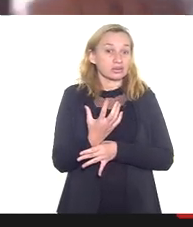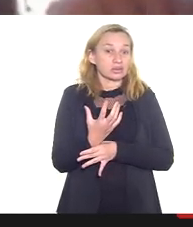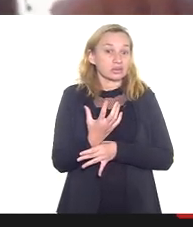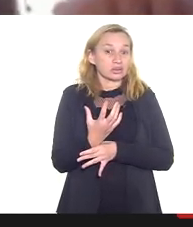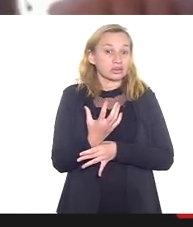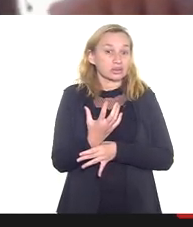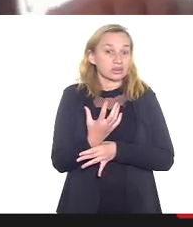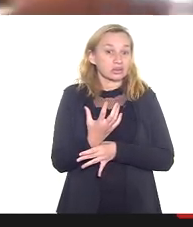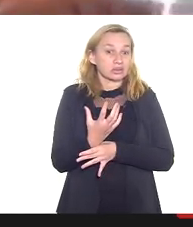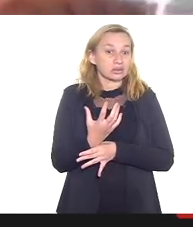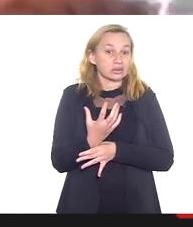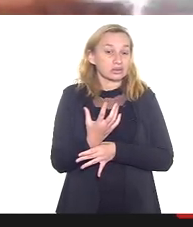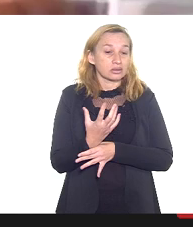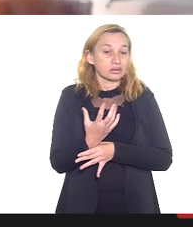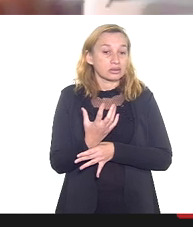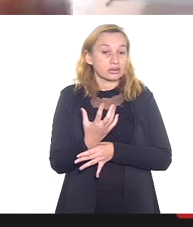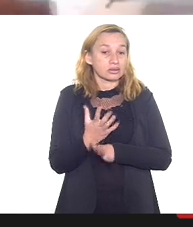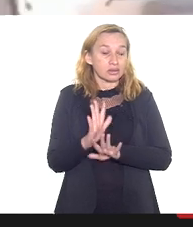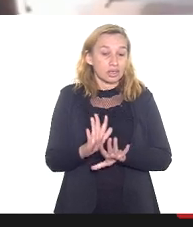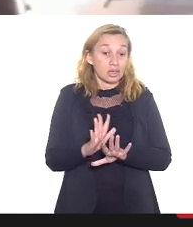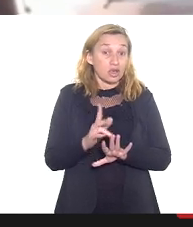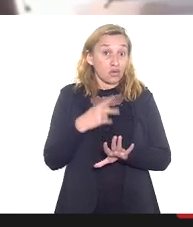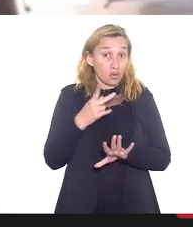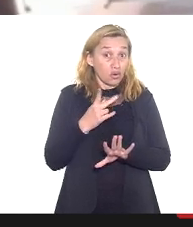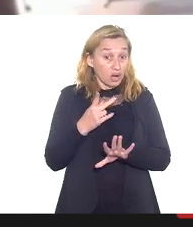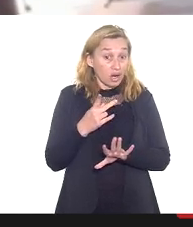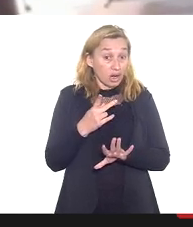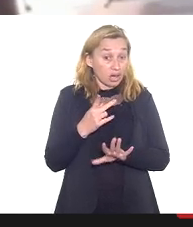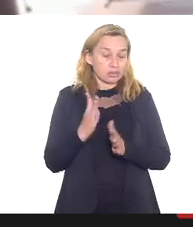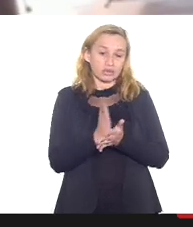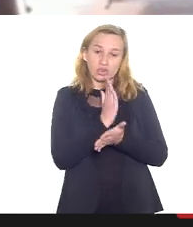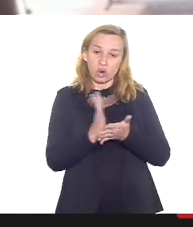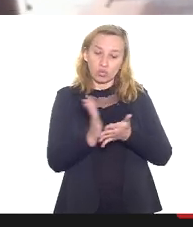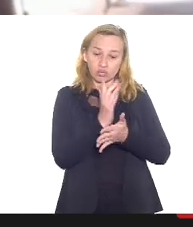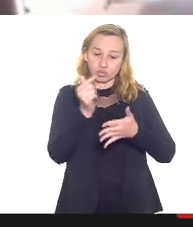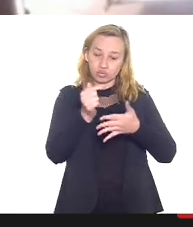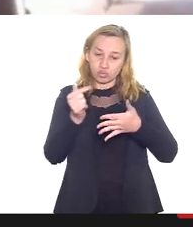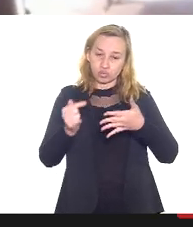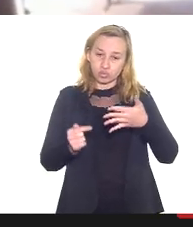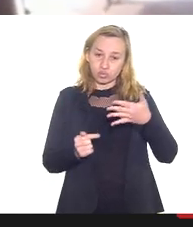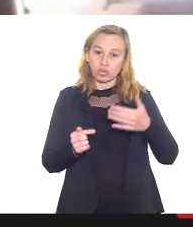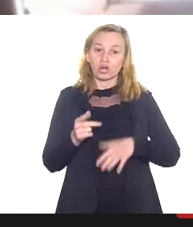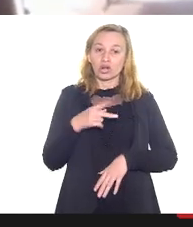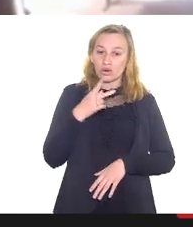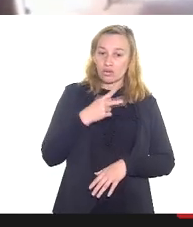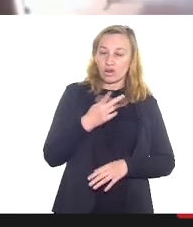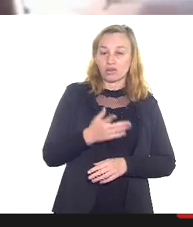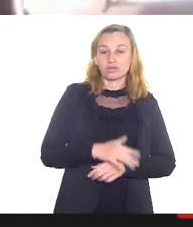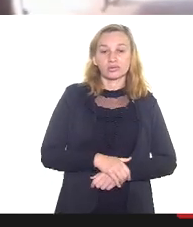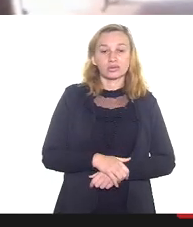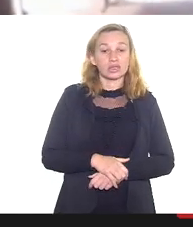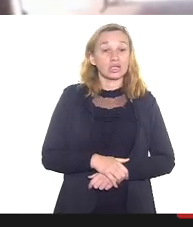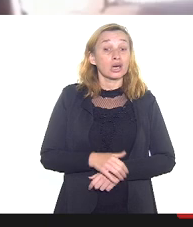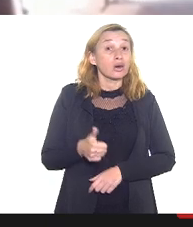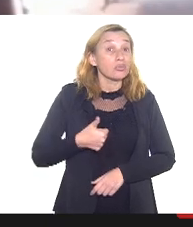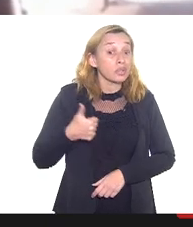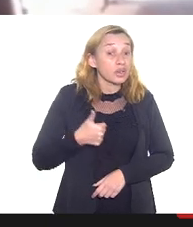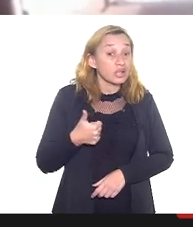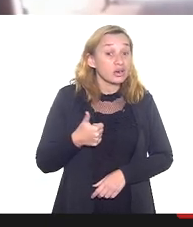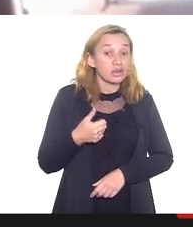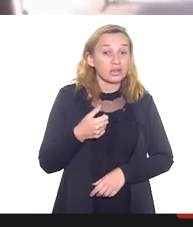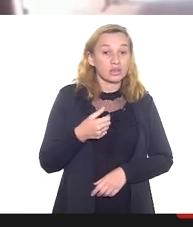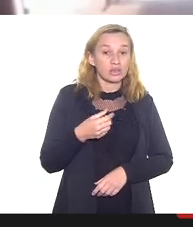uma falácia. Né? E eu vou dar destaque a alguns pontos que eu considero dessa falácia. Primeiro, diz